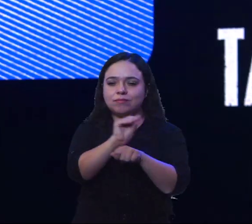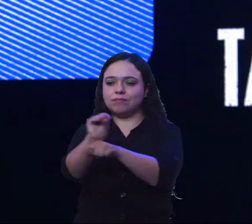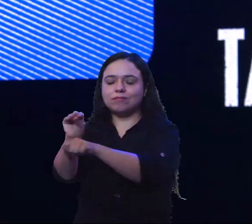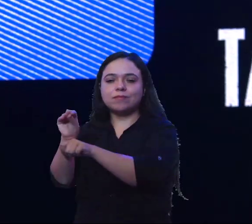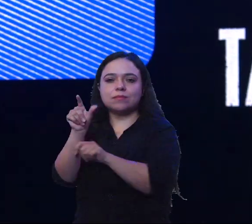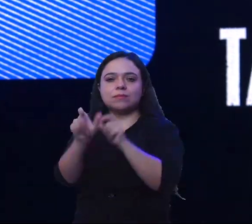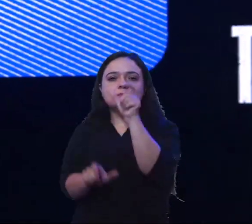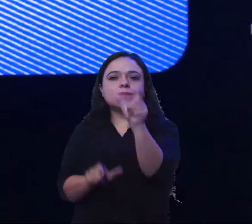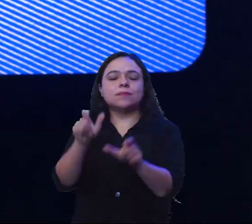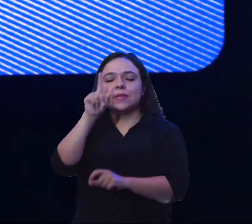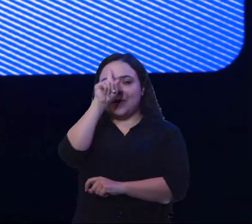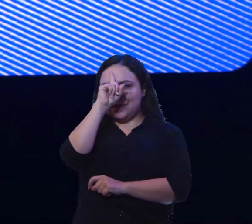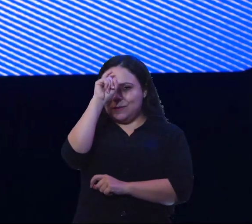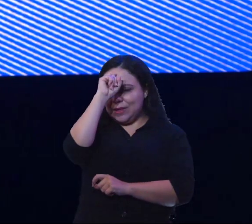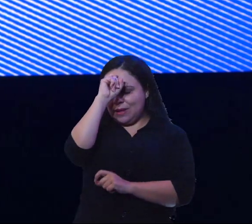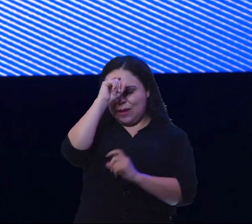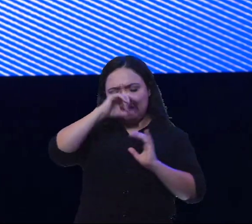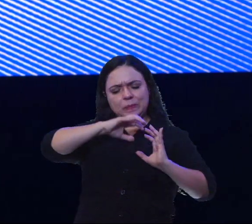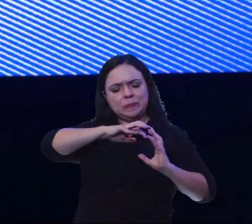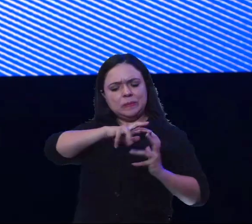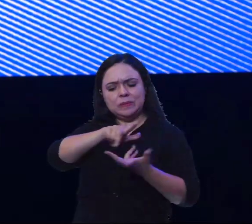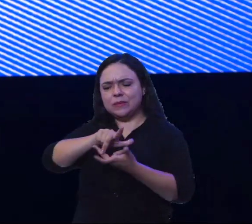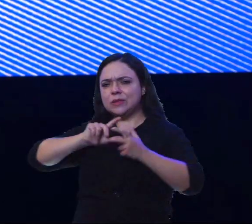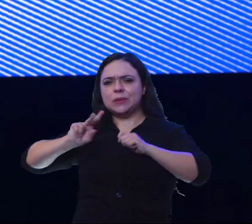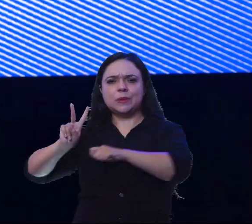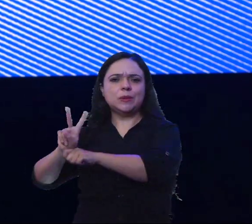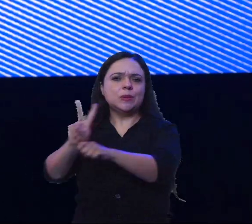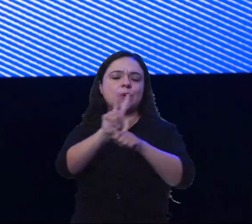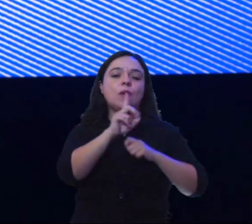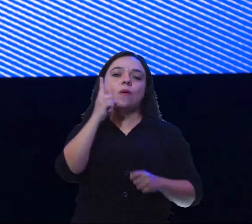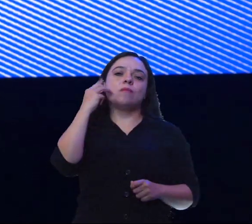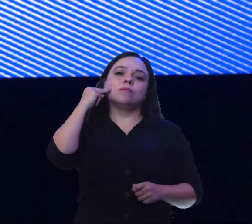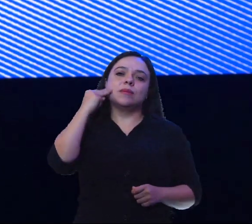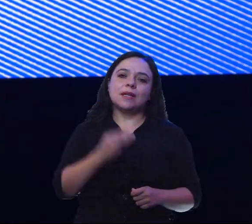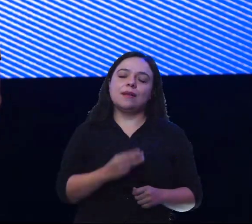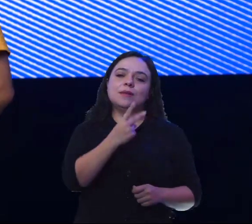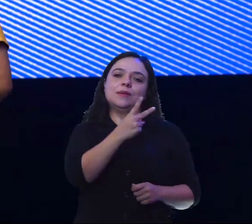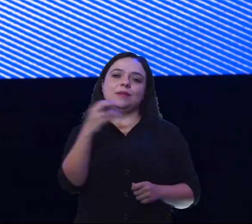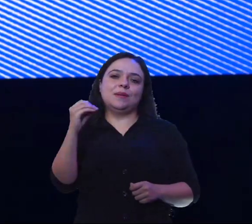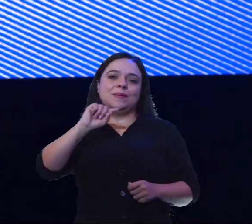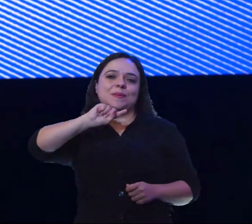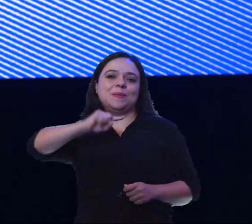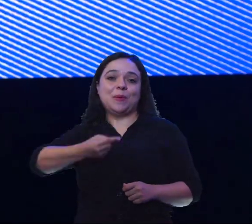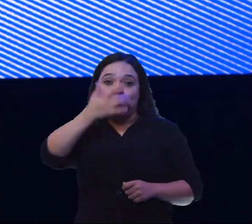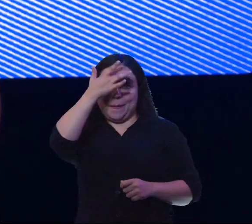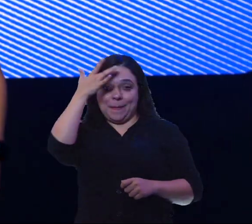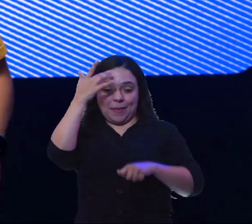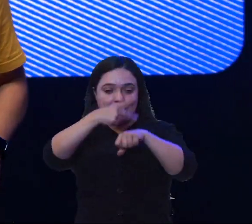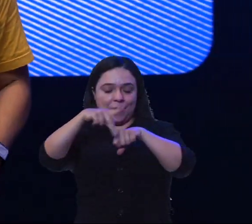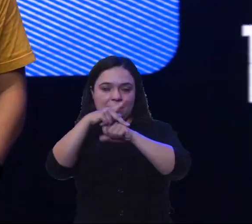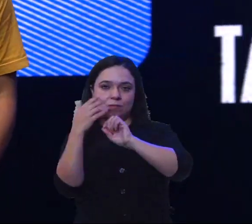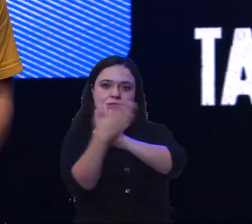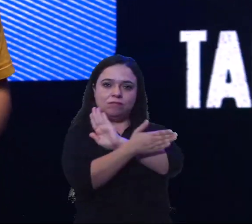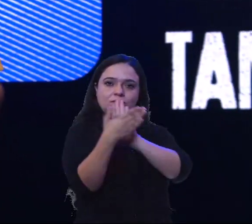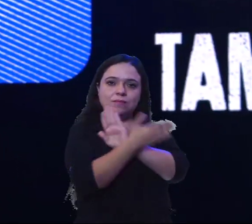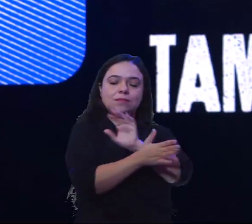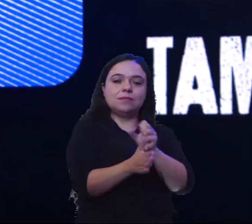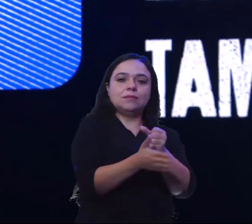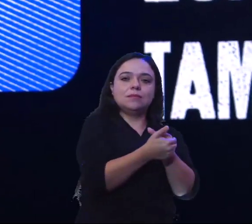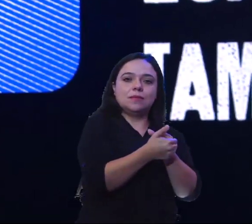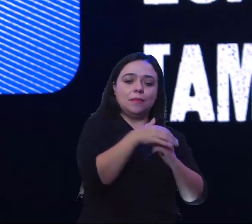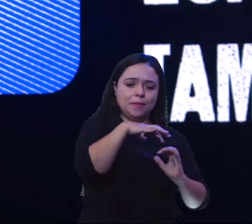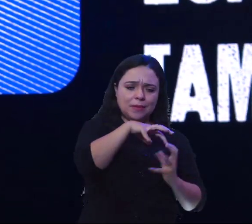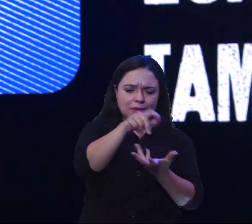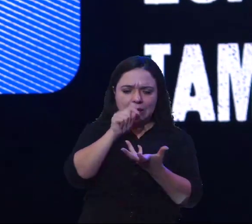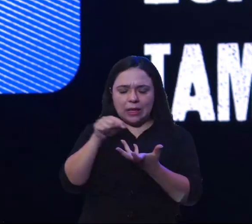nos hospitais que eles têm ao redor do mundo e cuidam de mais de 1.200.000 refugiados em áreas de risco pelo nosso planeta. Olha